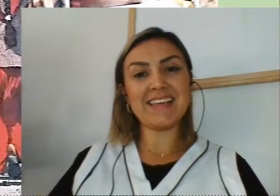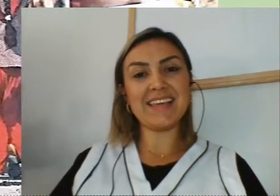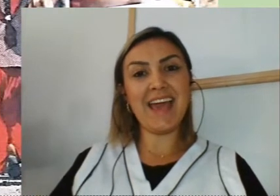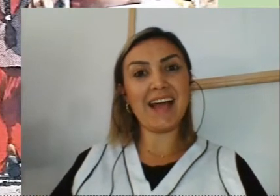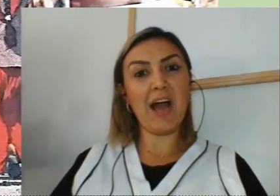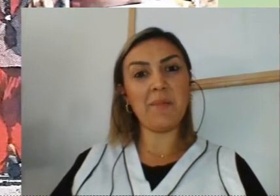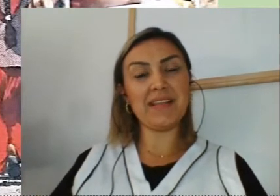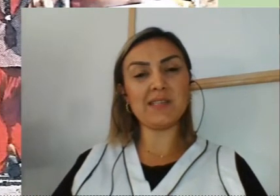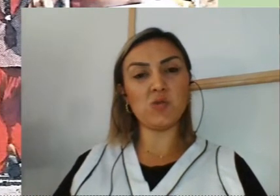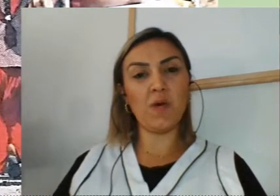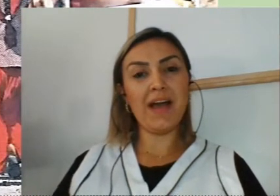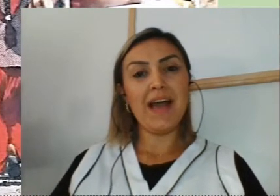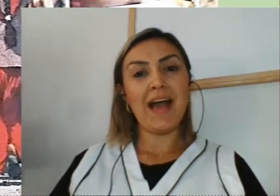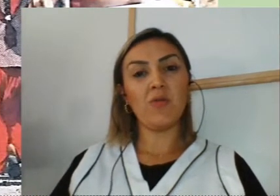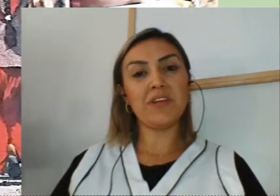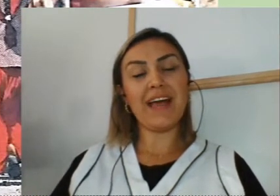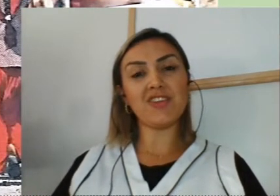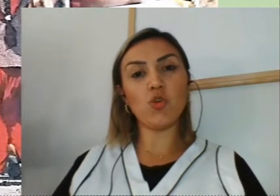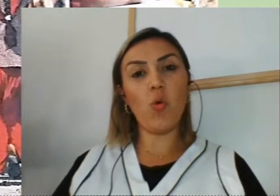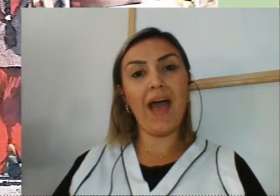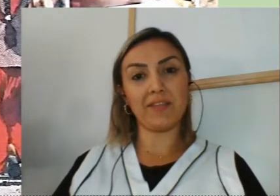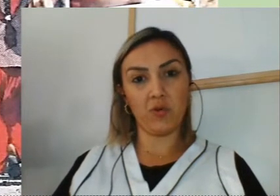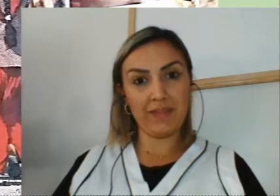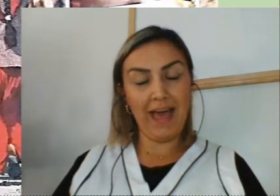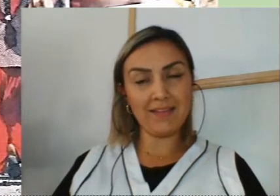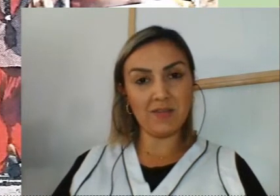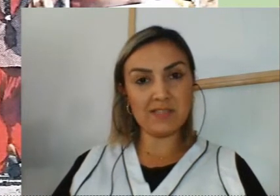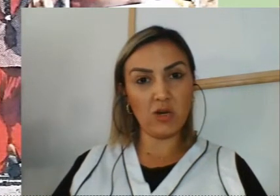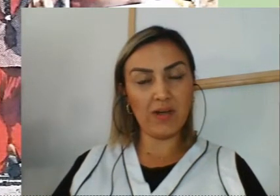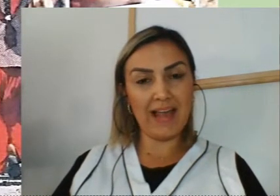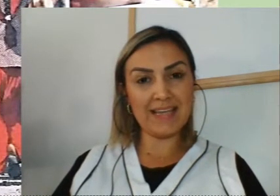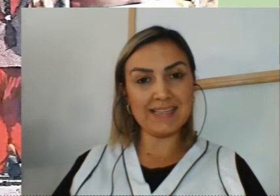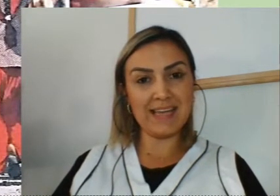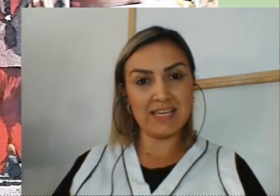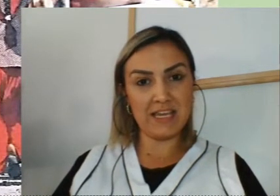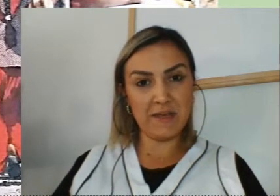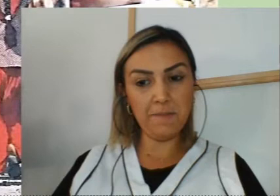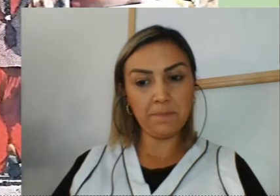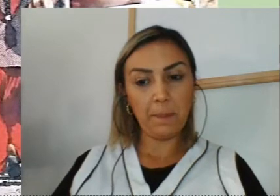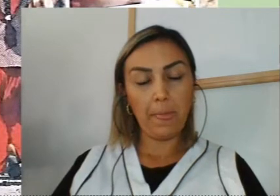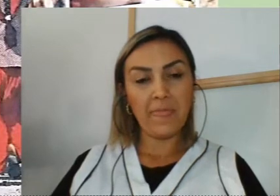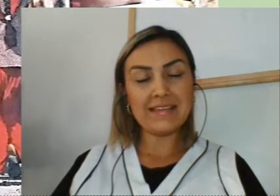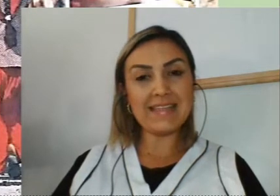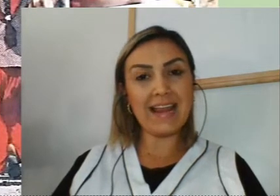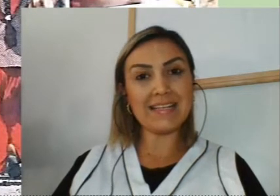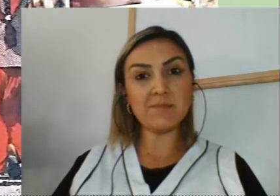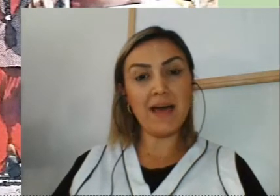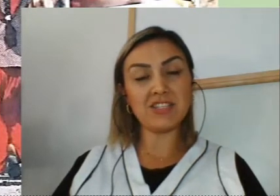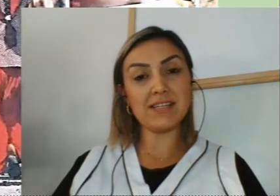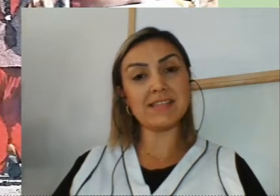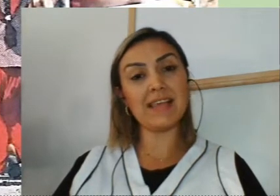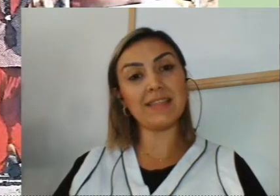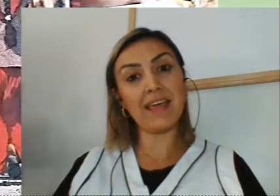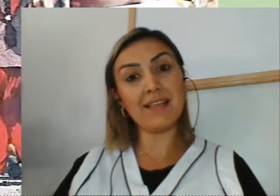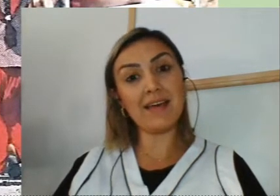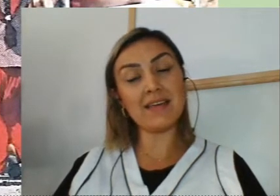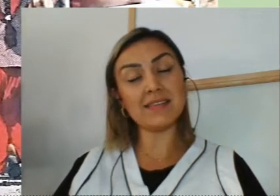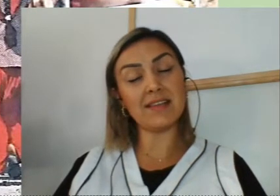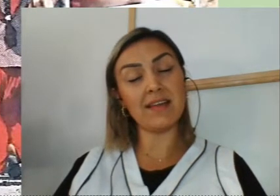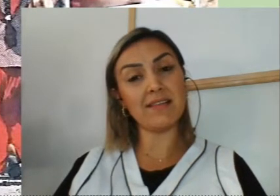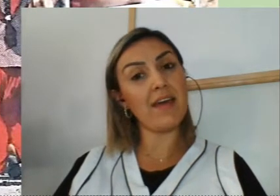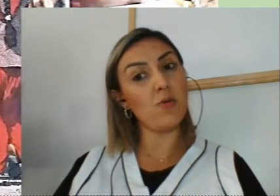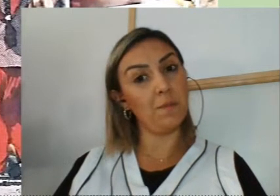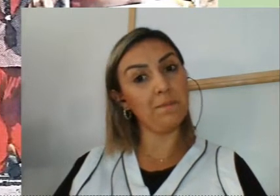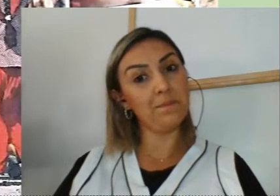Essa daqui que é a capa da sua unidade 4, tá? Então se localiza aí. Está lá nas páginas 70